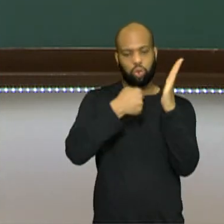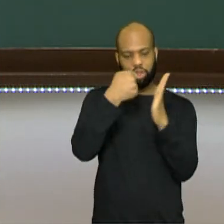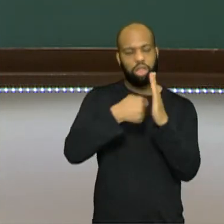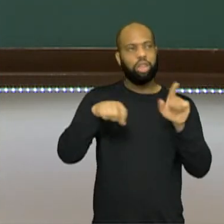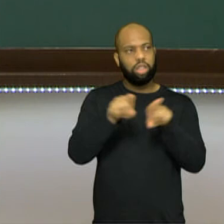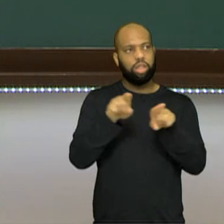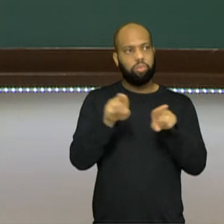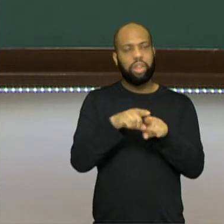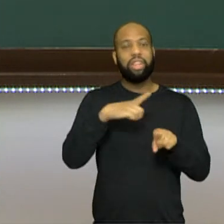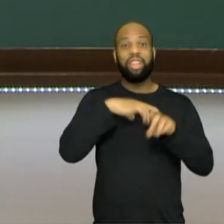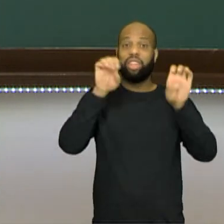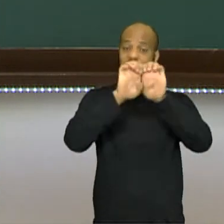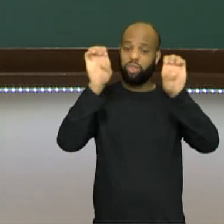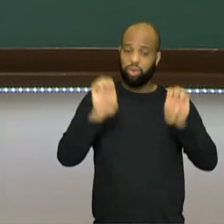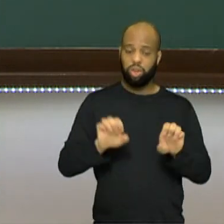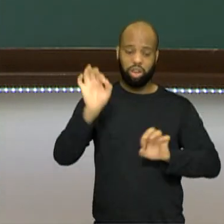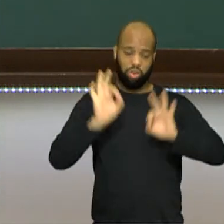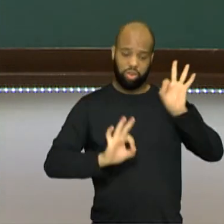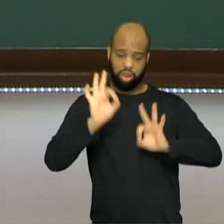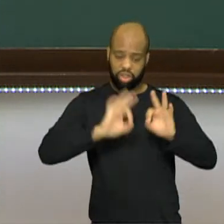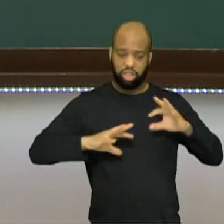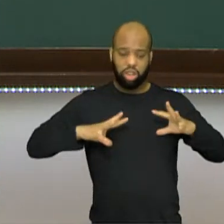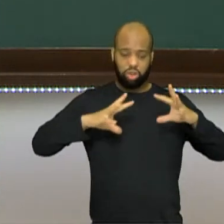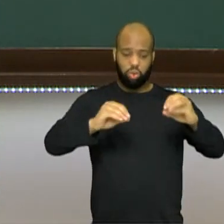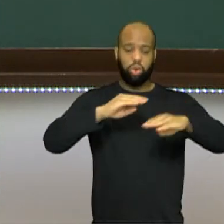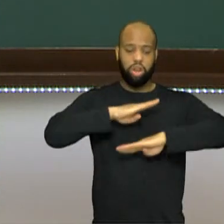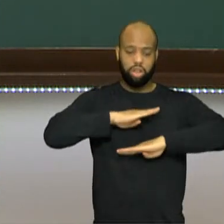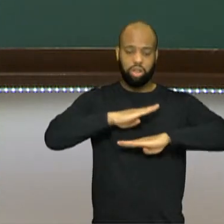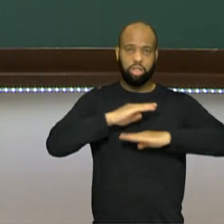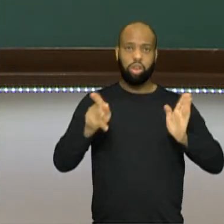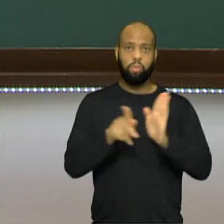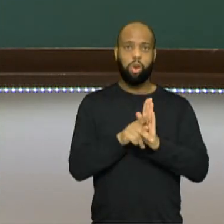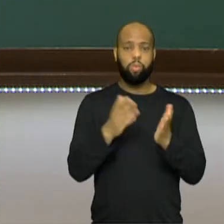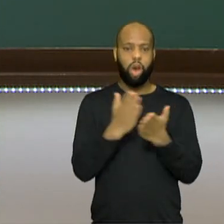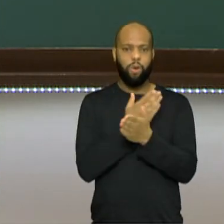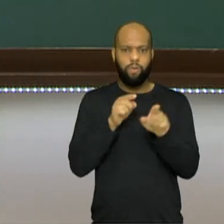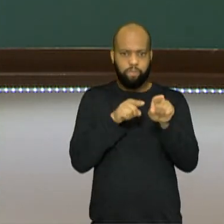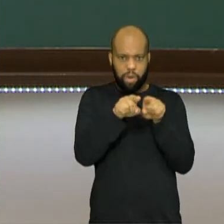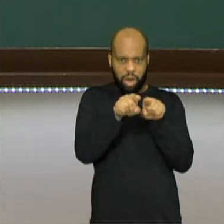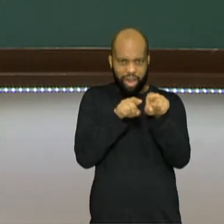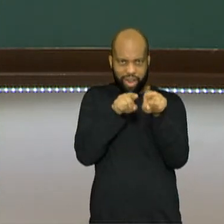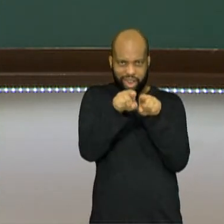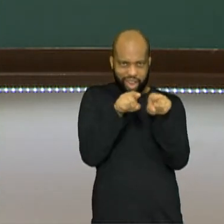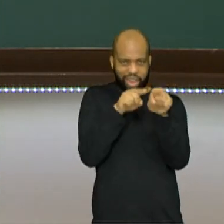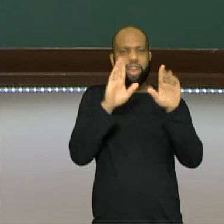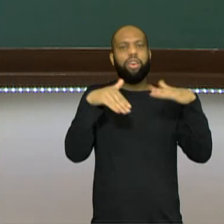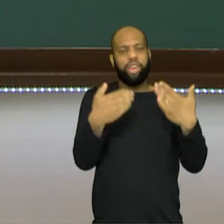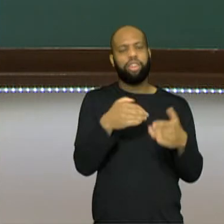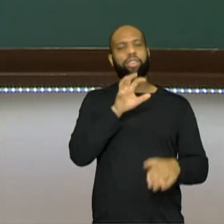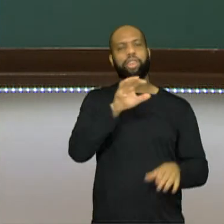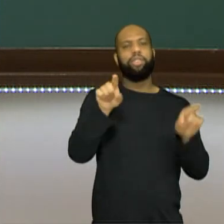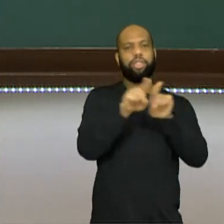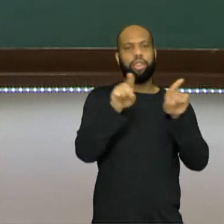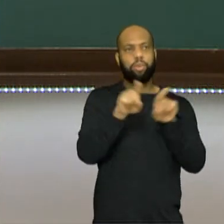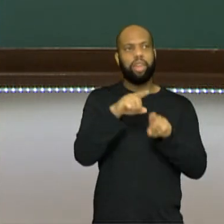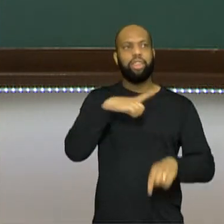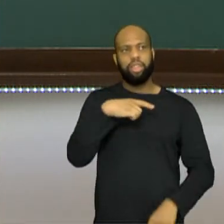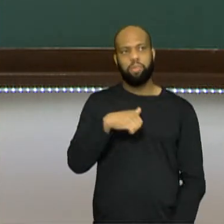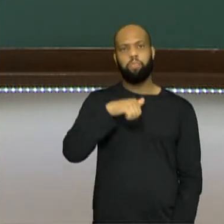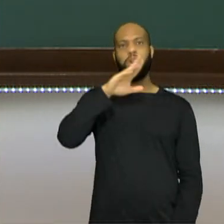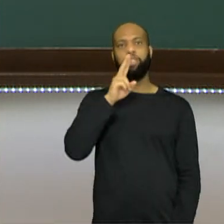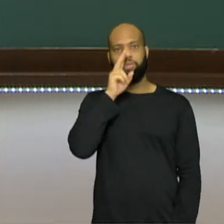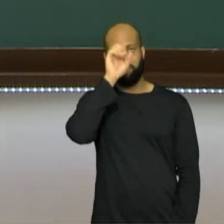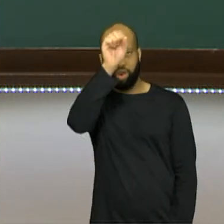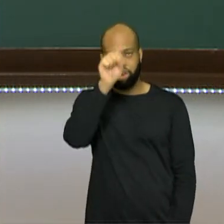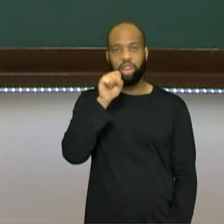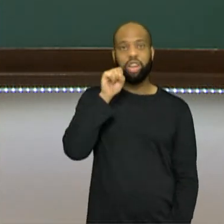têm que estruturar toda a situação de concorrência, e essa situação de concorrência ainda fica mais aguçada quando